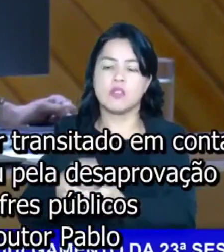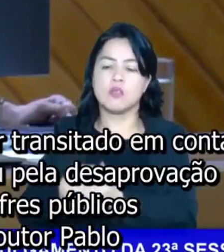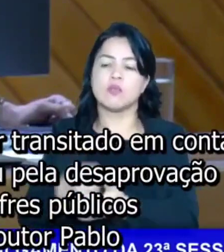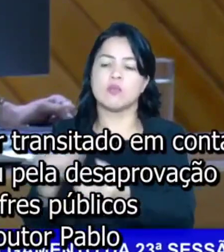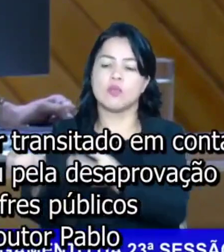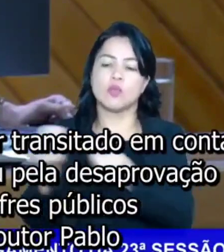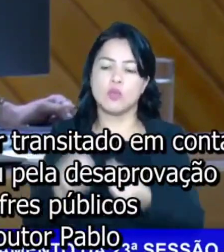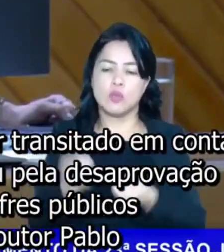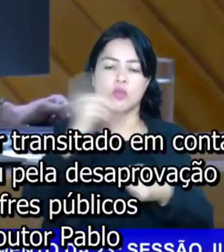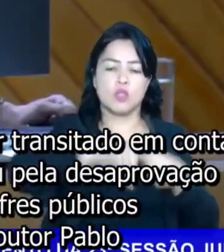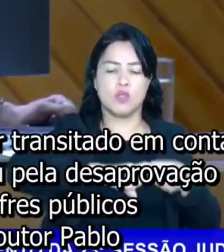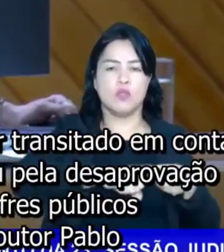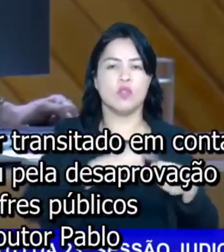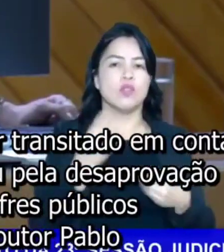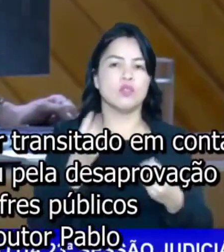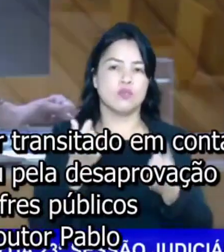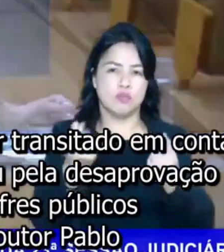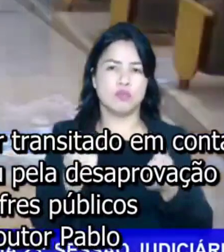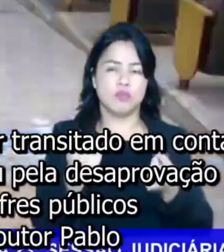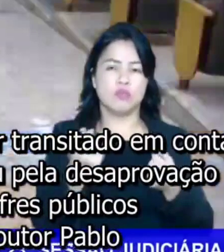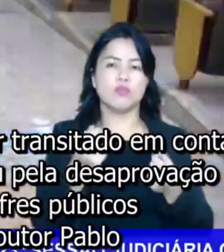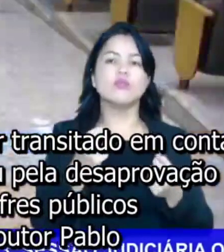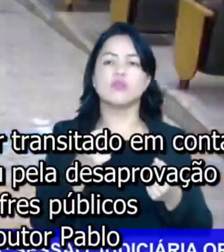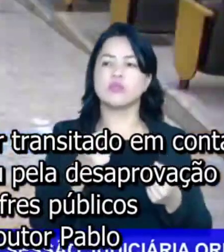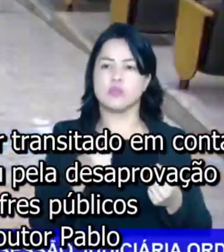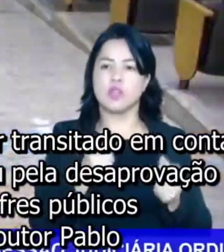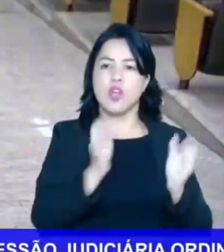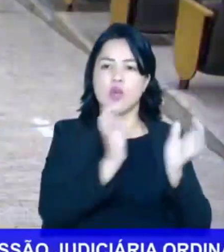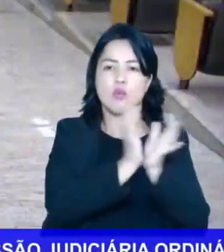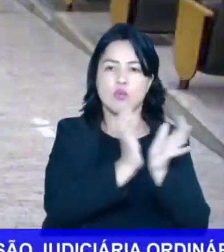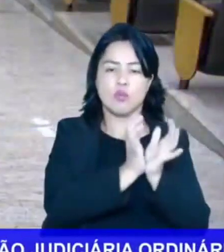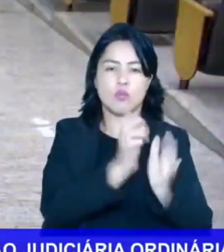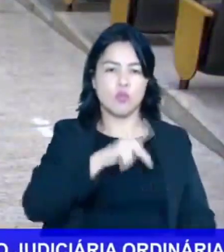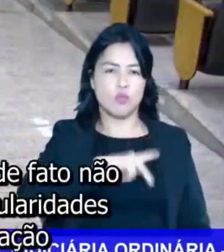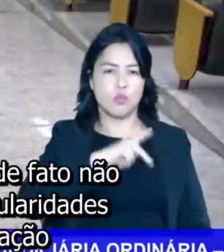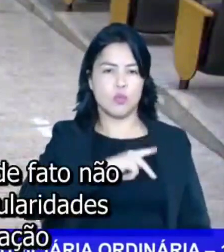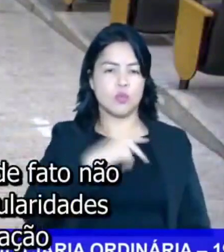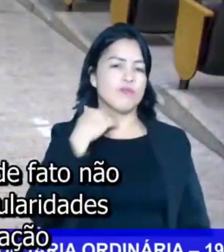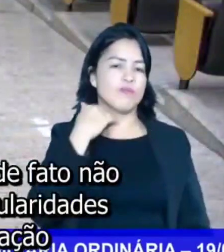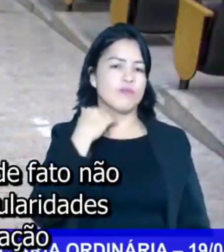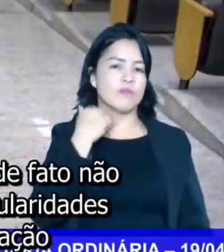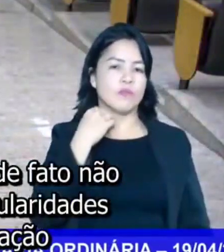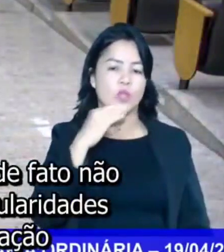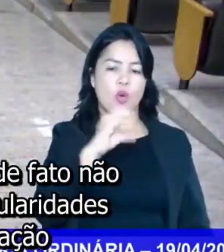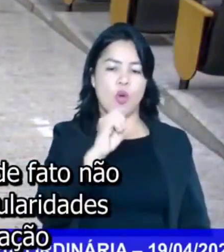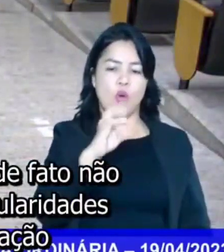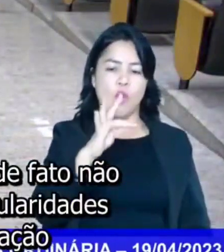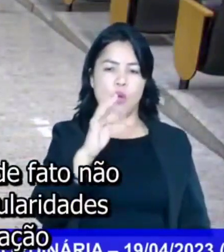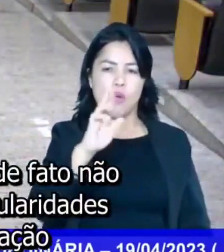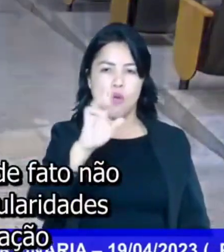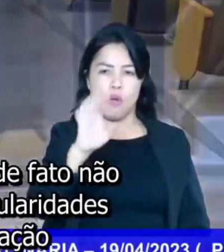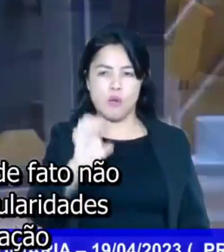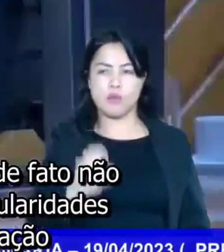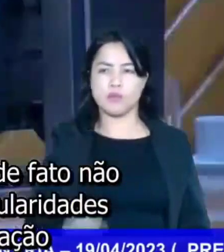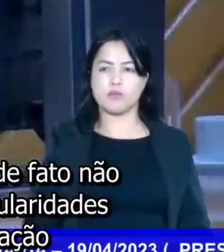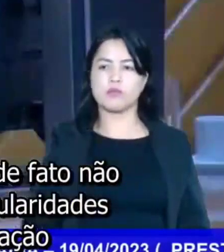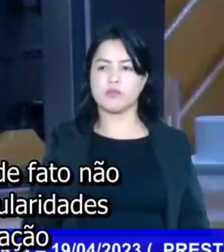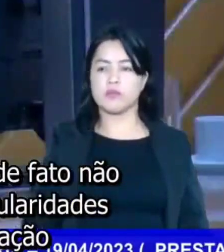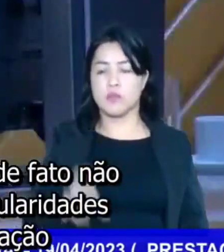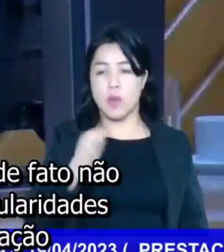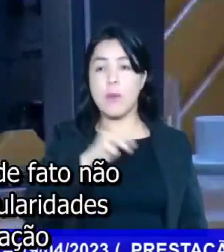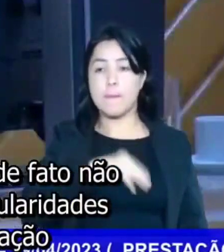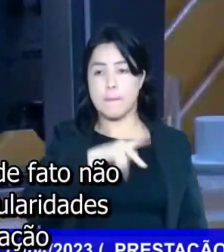do montante acima mencionado. É o relatório. Doutor Pablo. Excelentíssimo presidente, excelentíssima relatora. A sua mesa, doutor